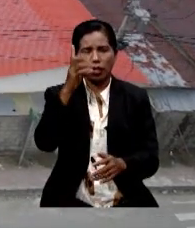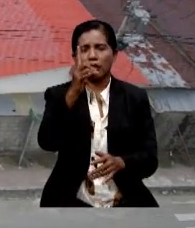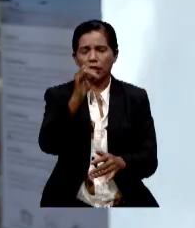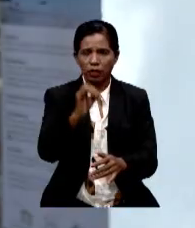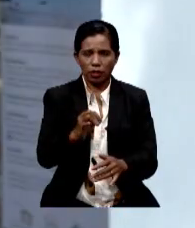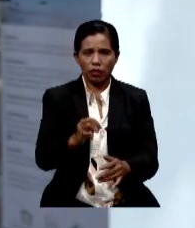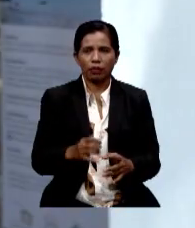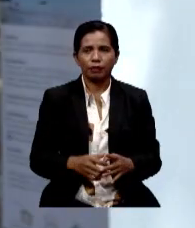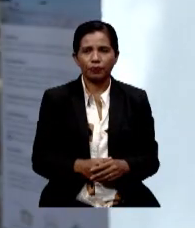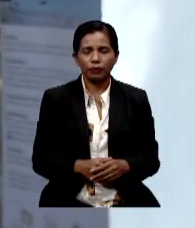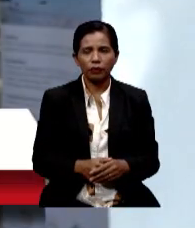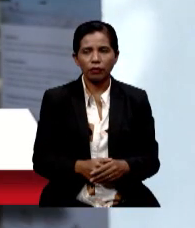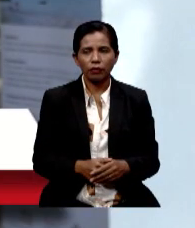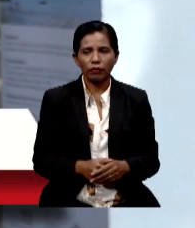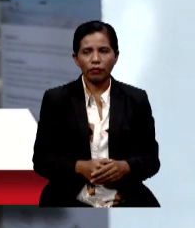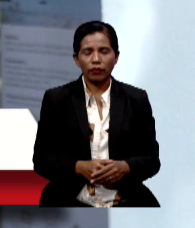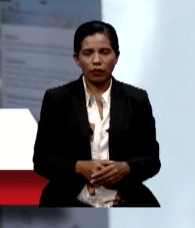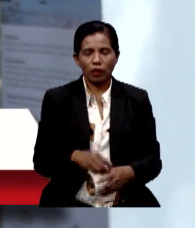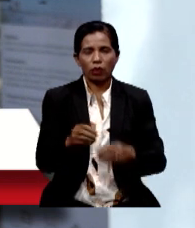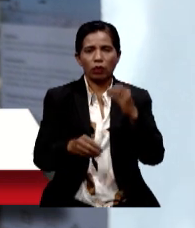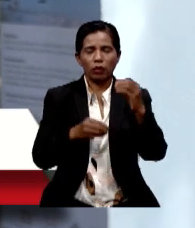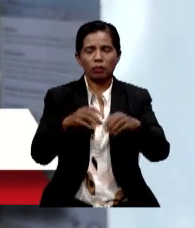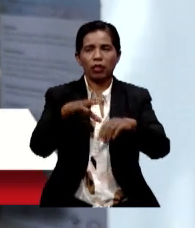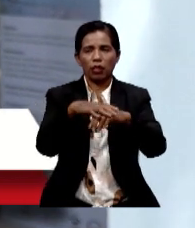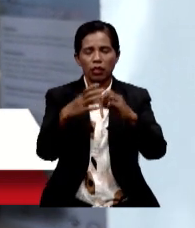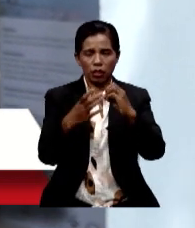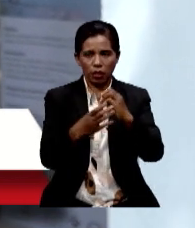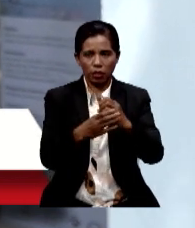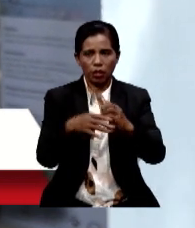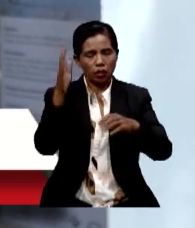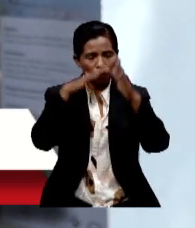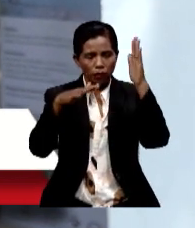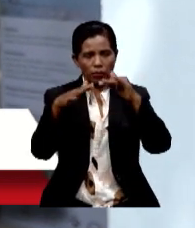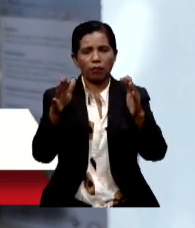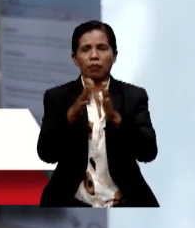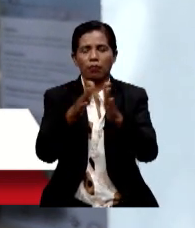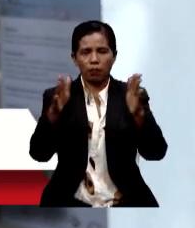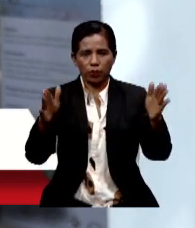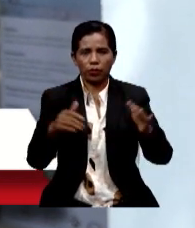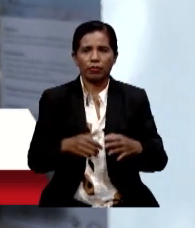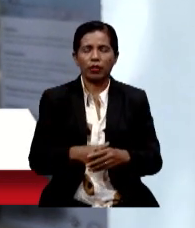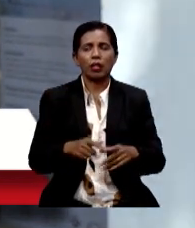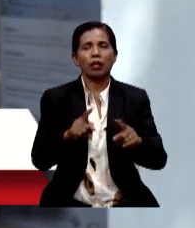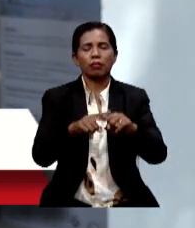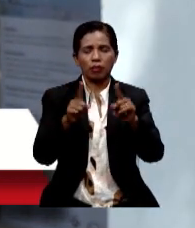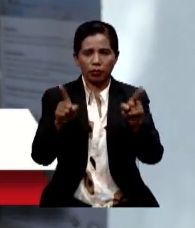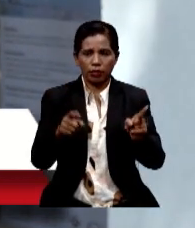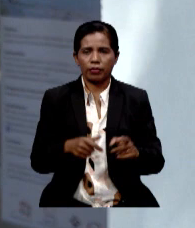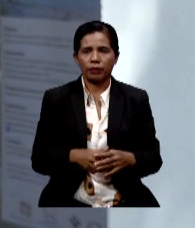nene quando assuntos barai né problema bot. Mai be